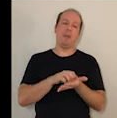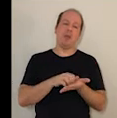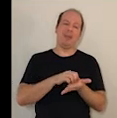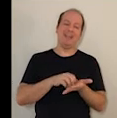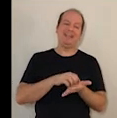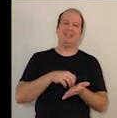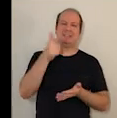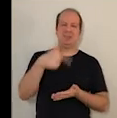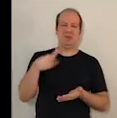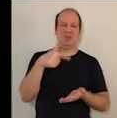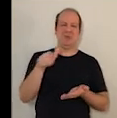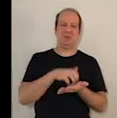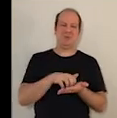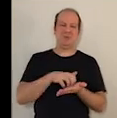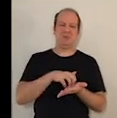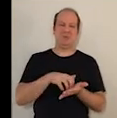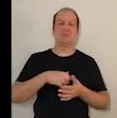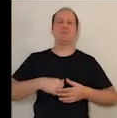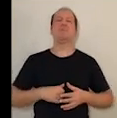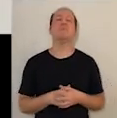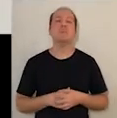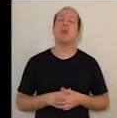mão esquerda está coçando novamente.